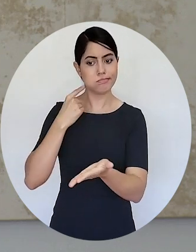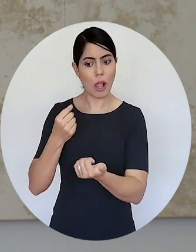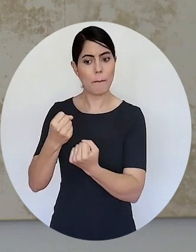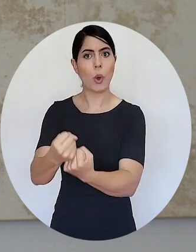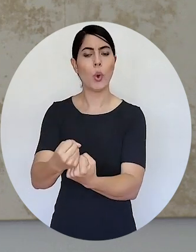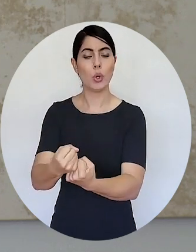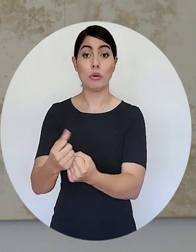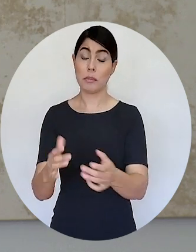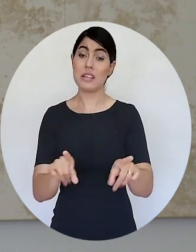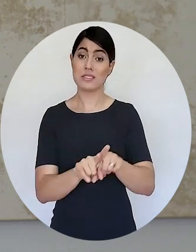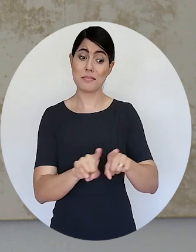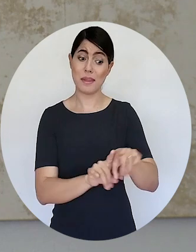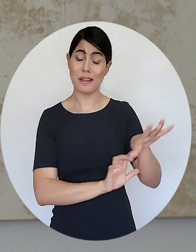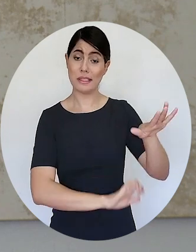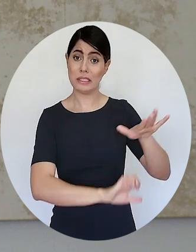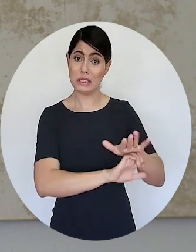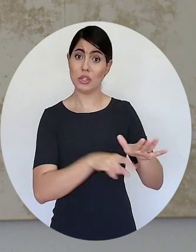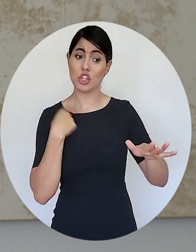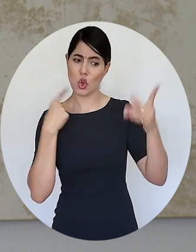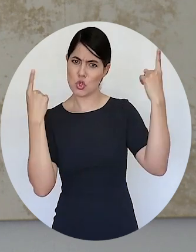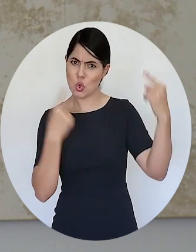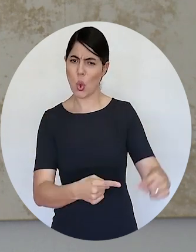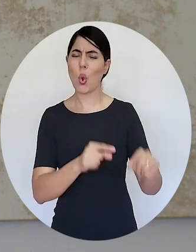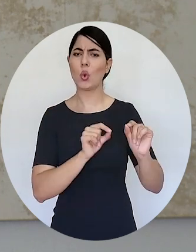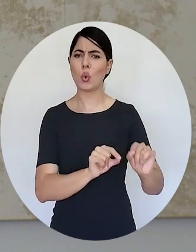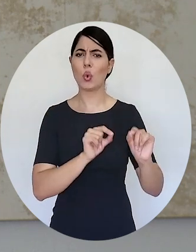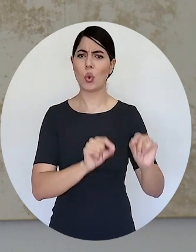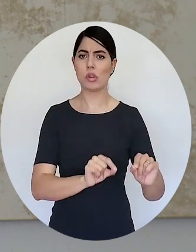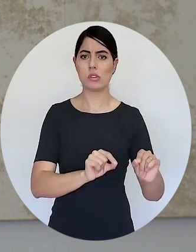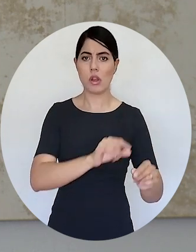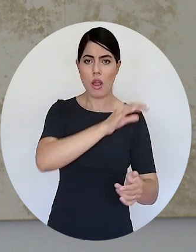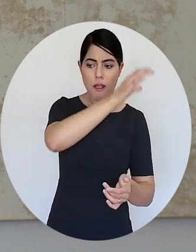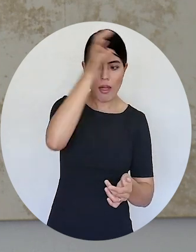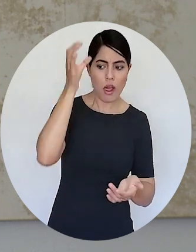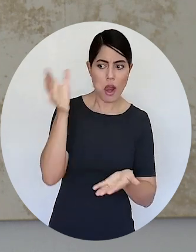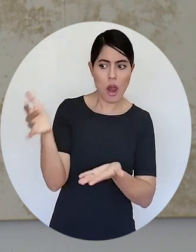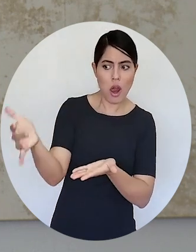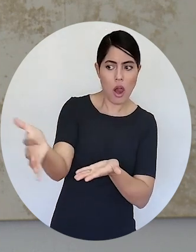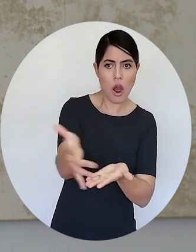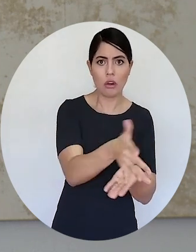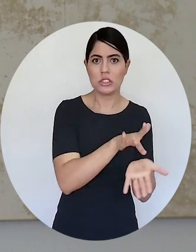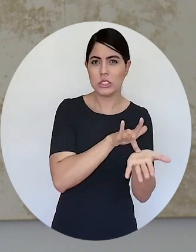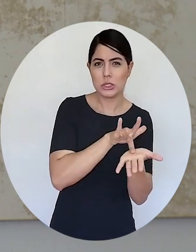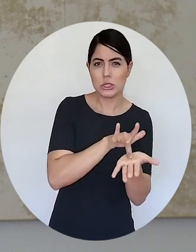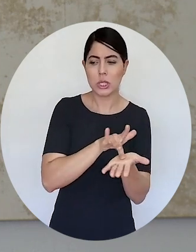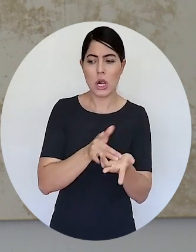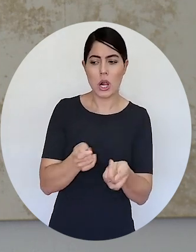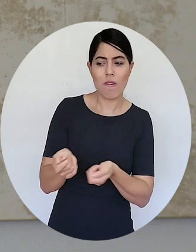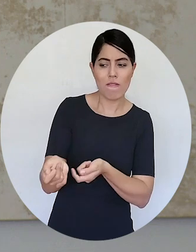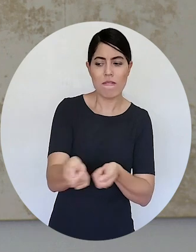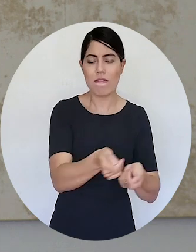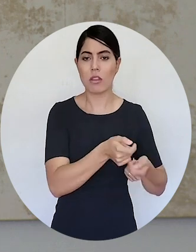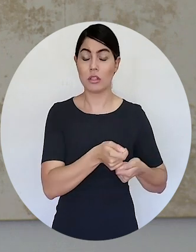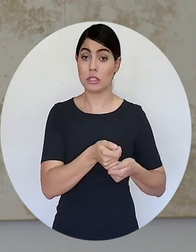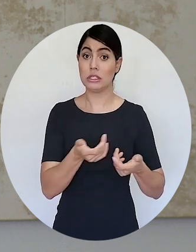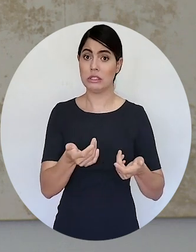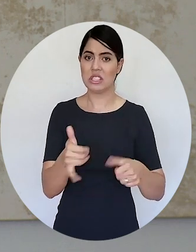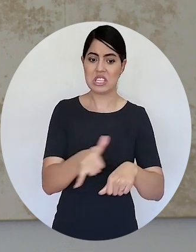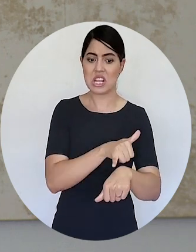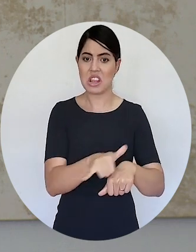seu escritório, e nós vamos ter o que temos e estamos combatendo, aqueles que se desviam